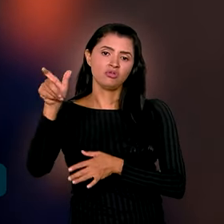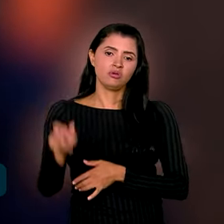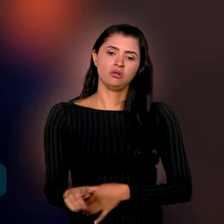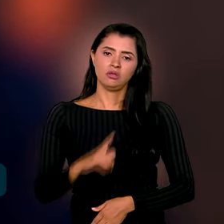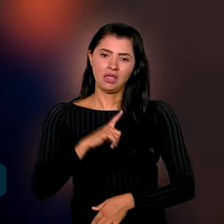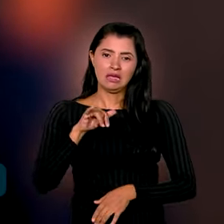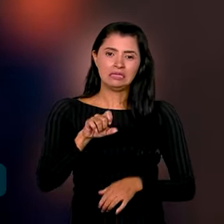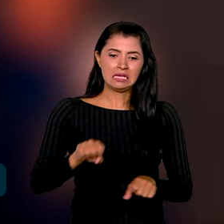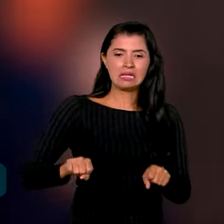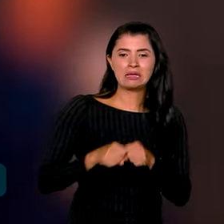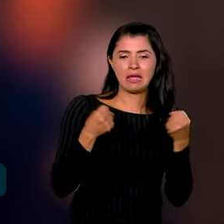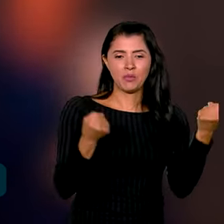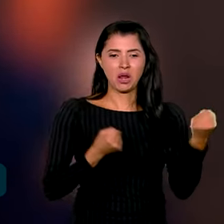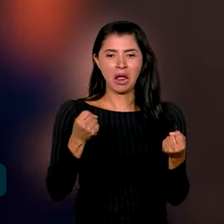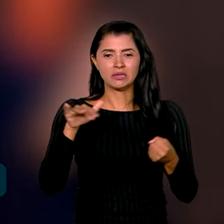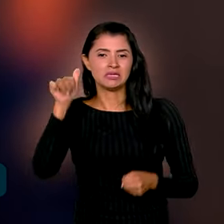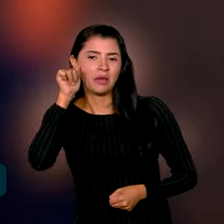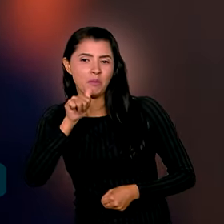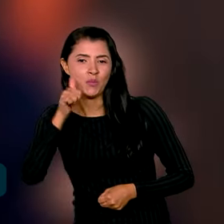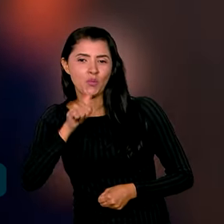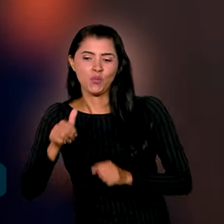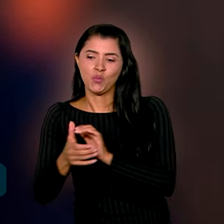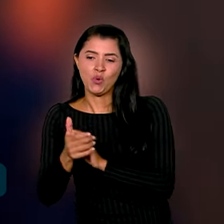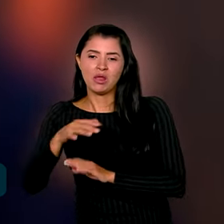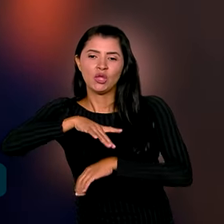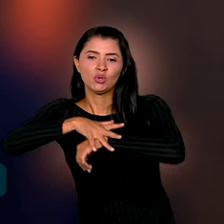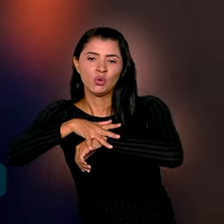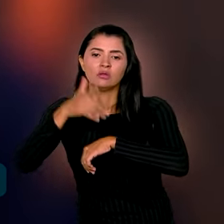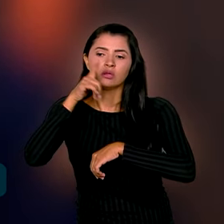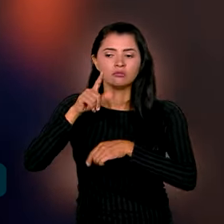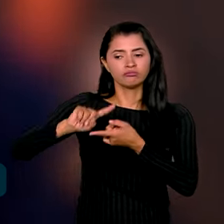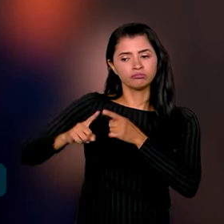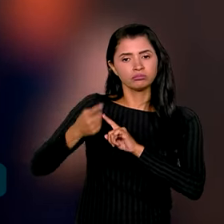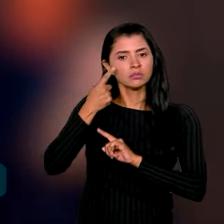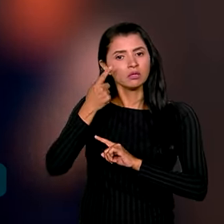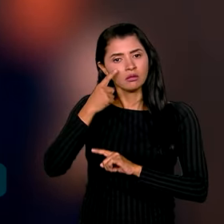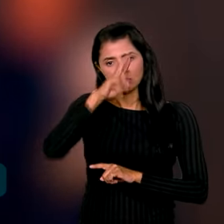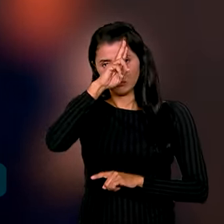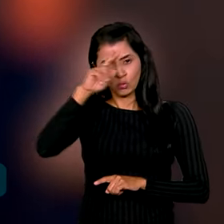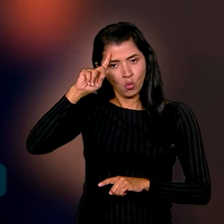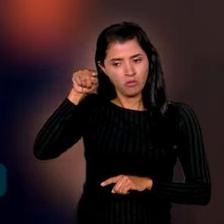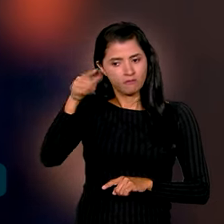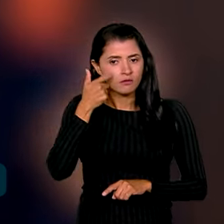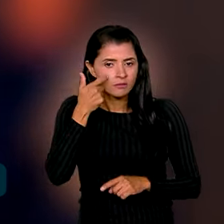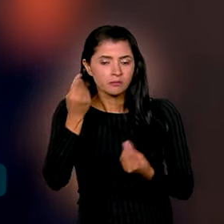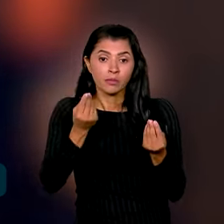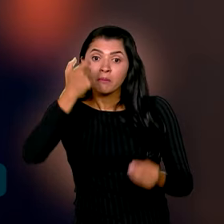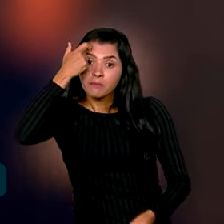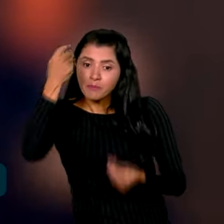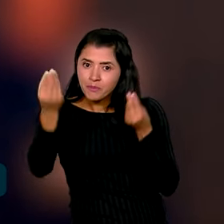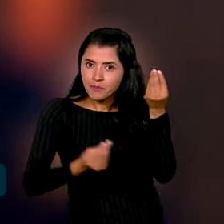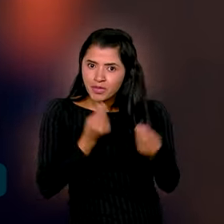Uhum. Quando o carro quebra, quando a mulher fica doente. Uhum. Estamos tentando negociar o Uber. Então é o seguinte agora, Dado, nós temos que pensar